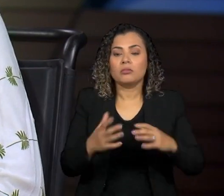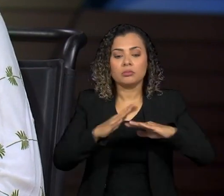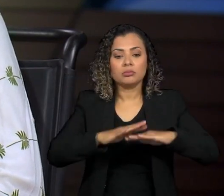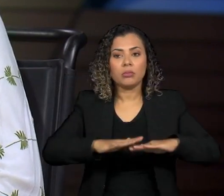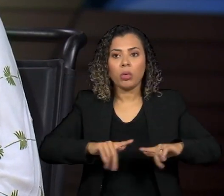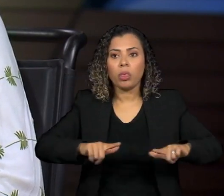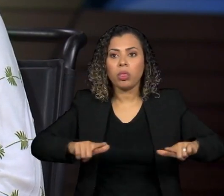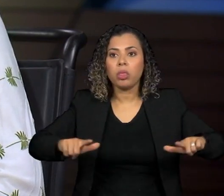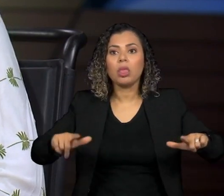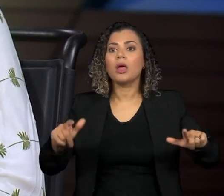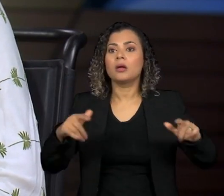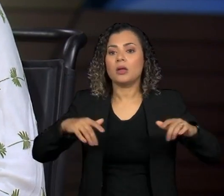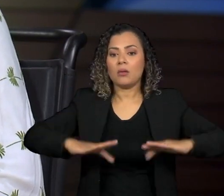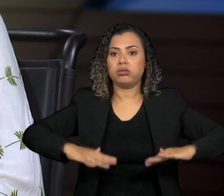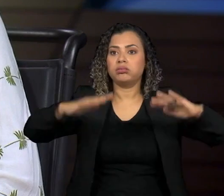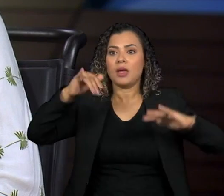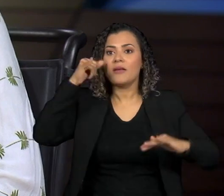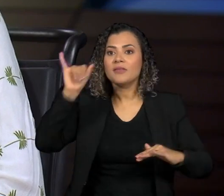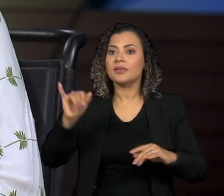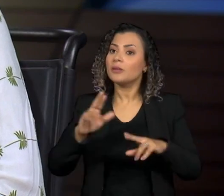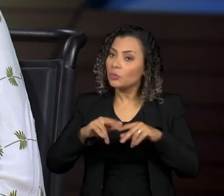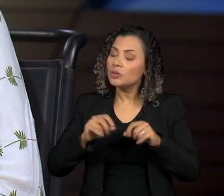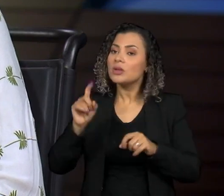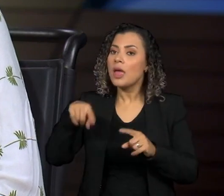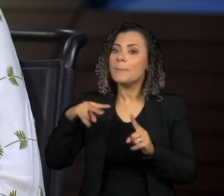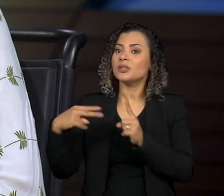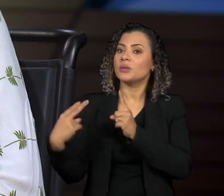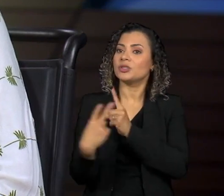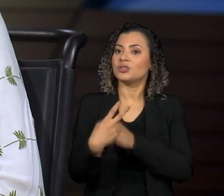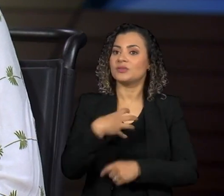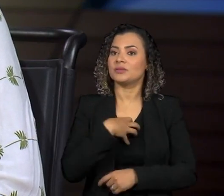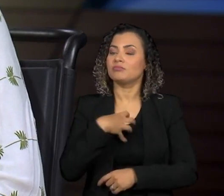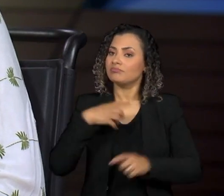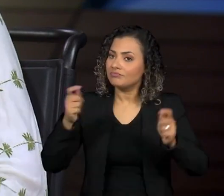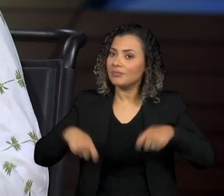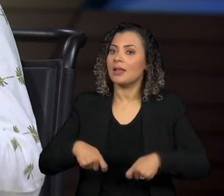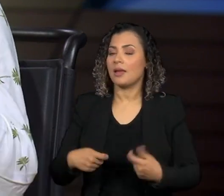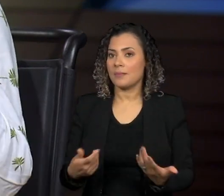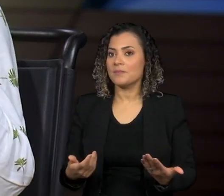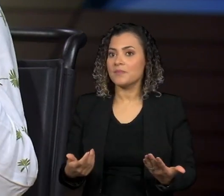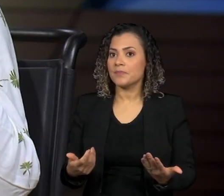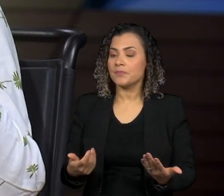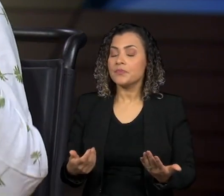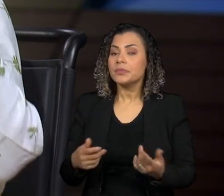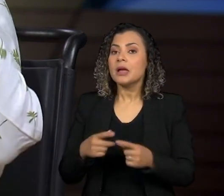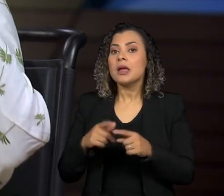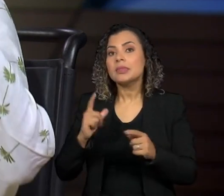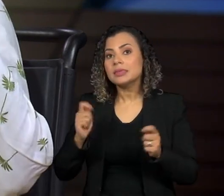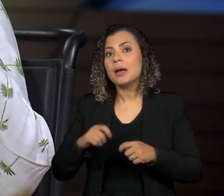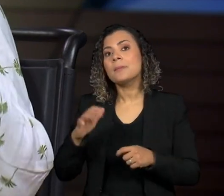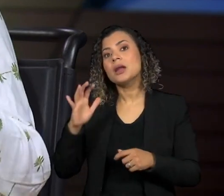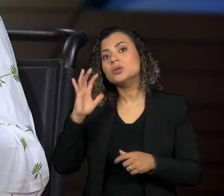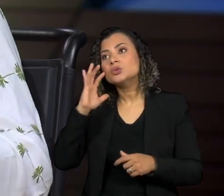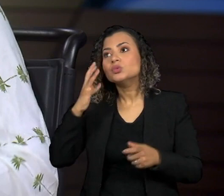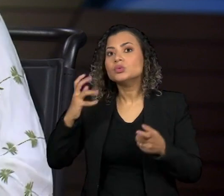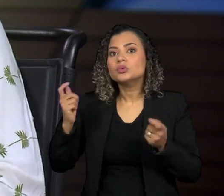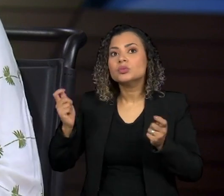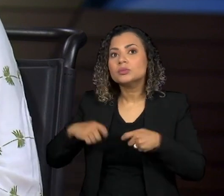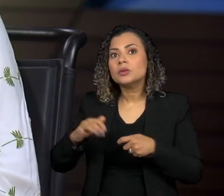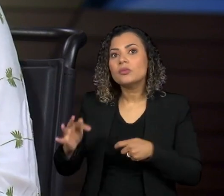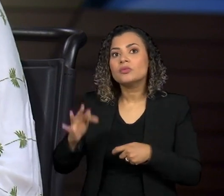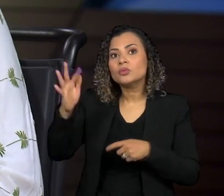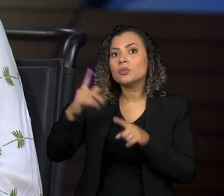acho que isso que é importante, ter essa visão macro. Como o professor falou, às vezes as soluções às vezes vêm de cima, mas às